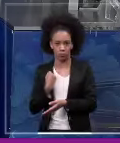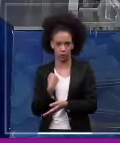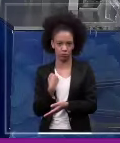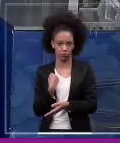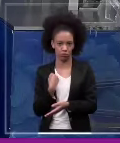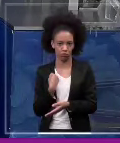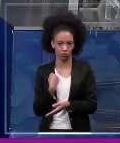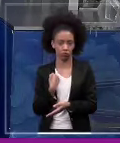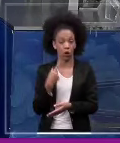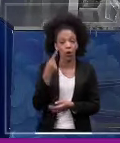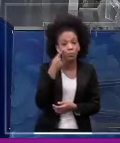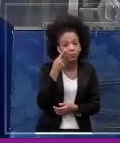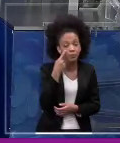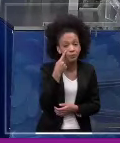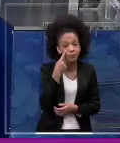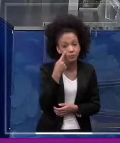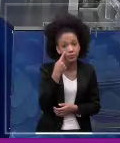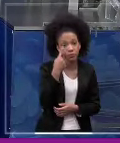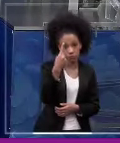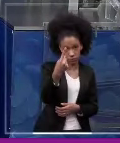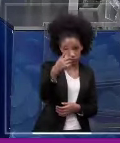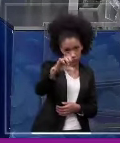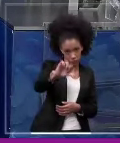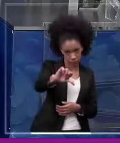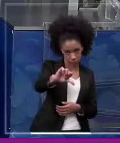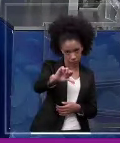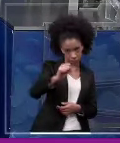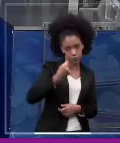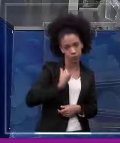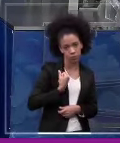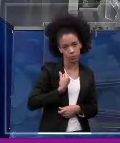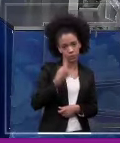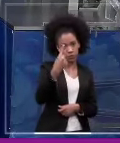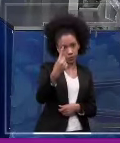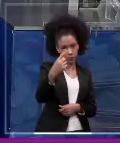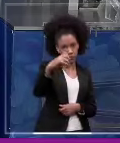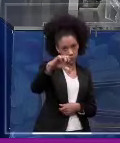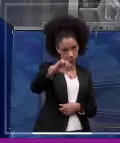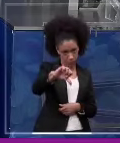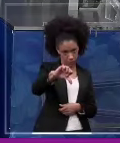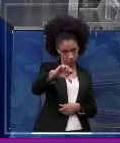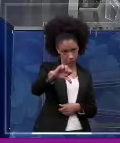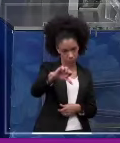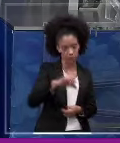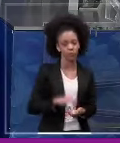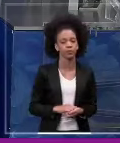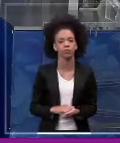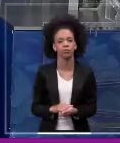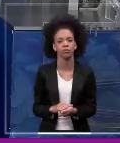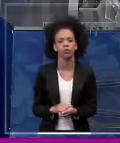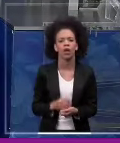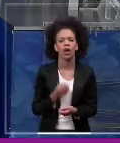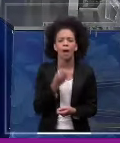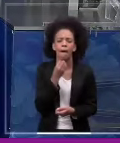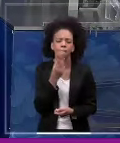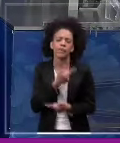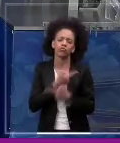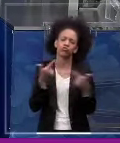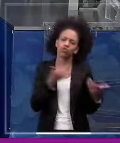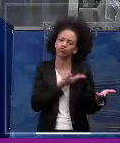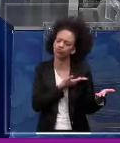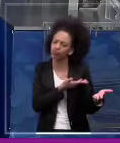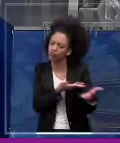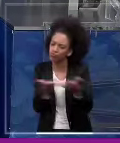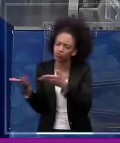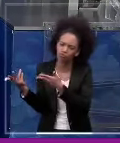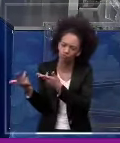Bola laranja, número 19. Laranja, 19. Para sorte, todo mundo é